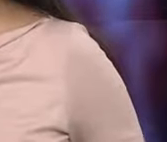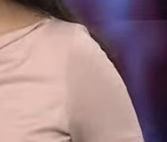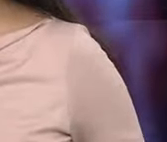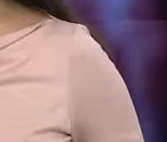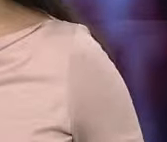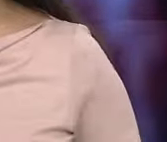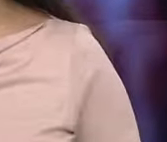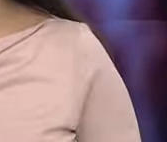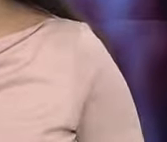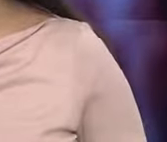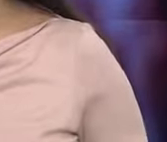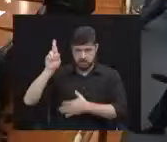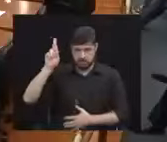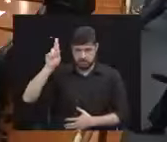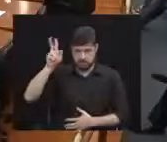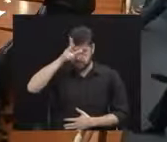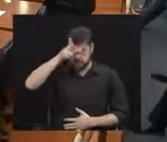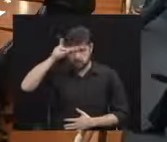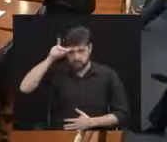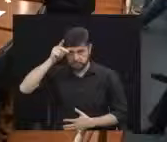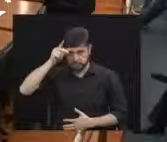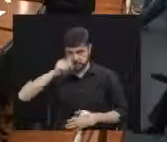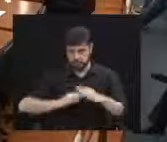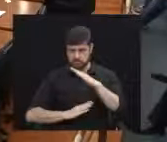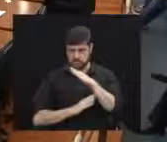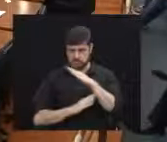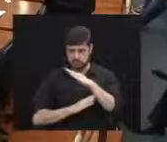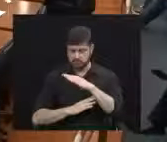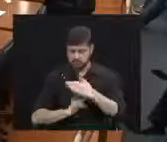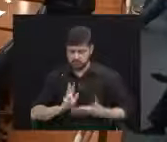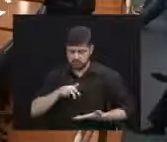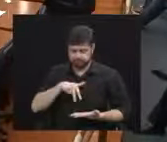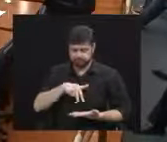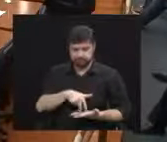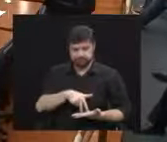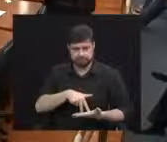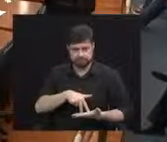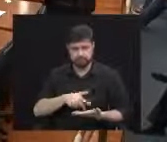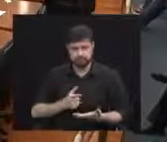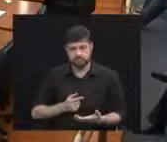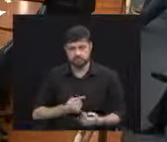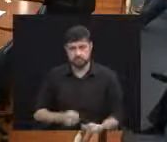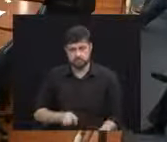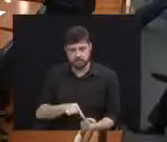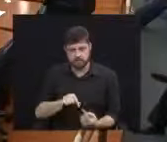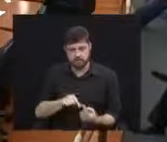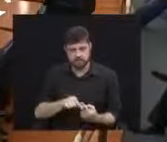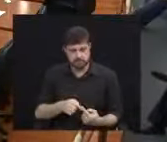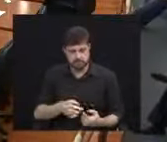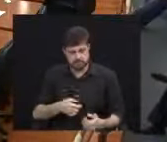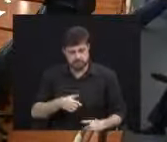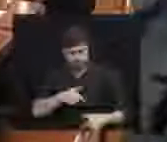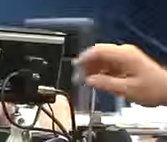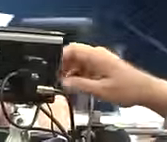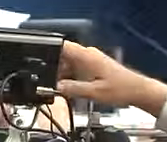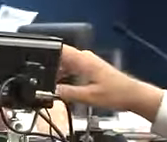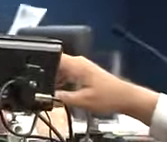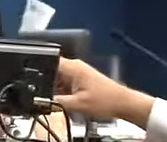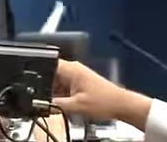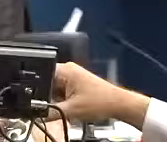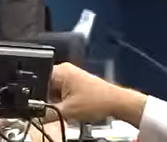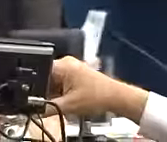com líder gesel silva a bancada do partido progressista na câmara de campinas é formada por três vereadores